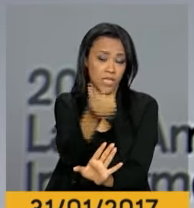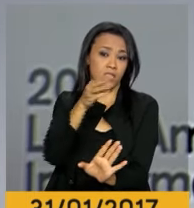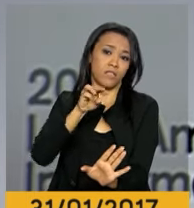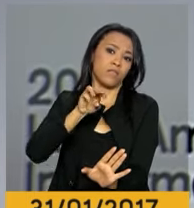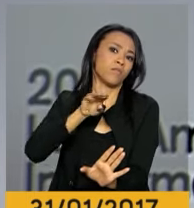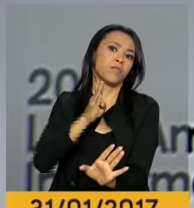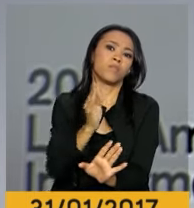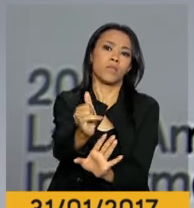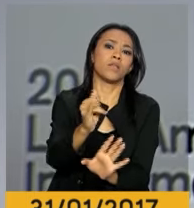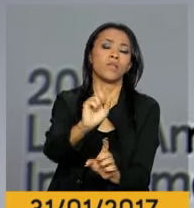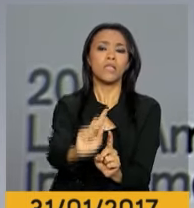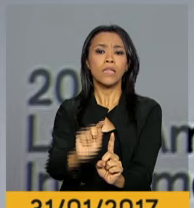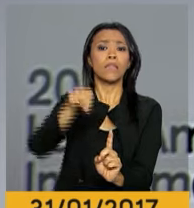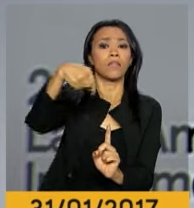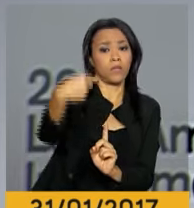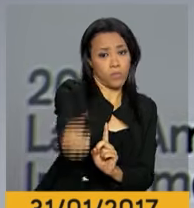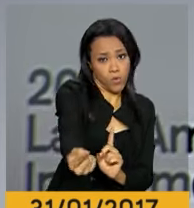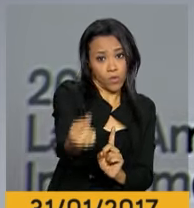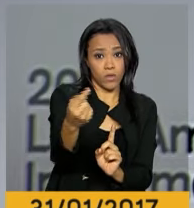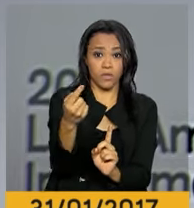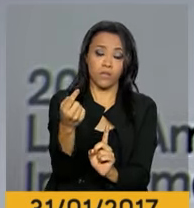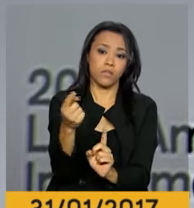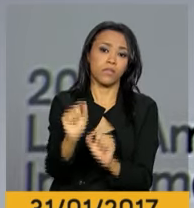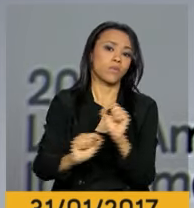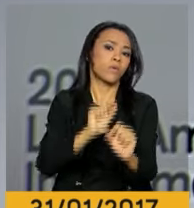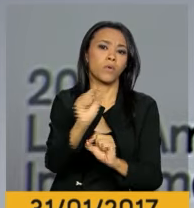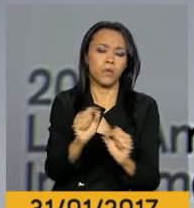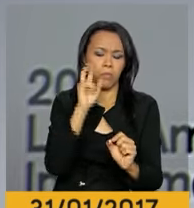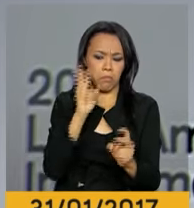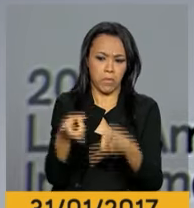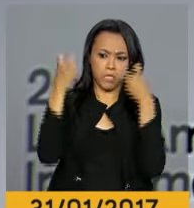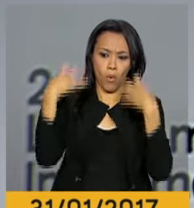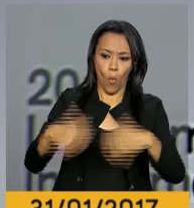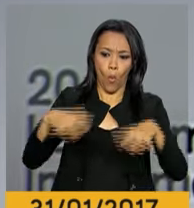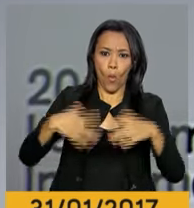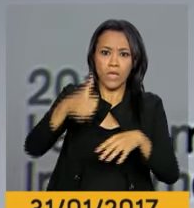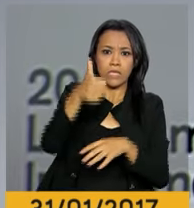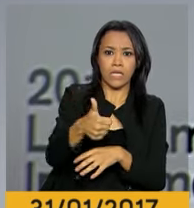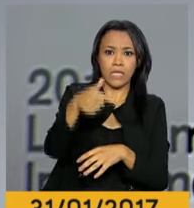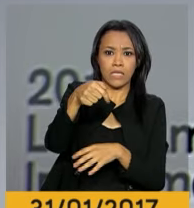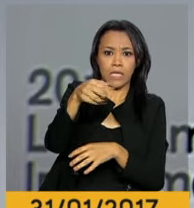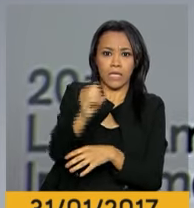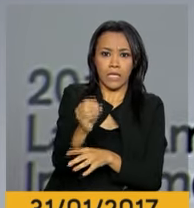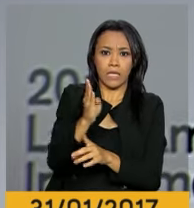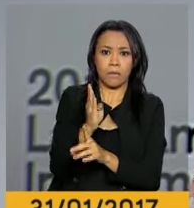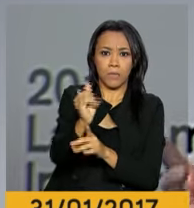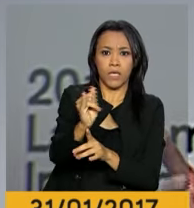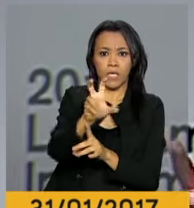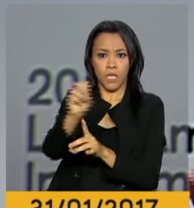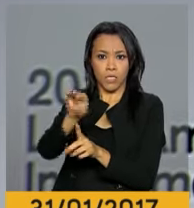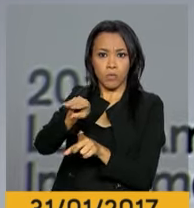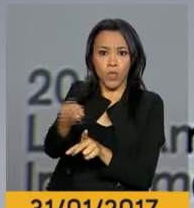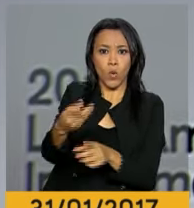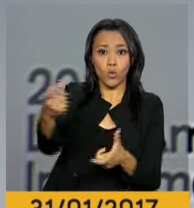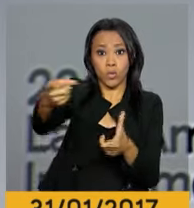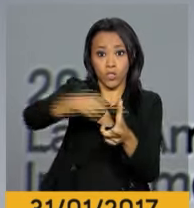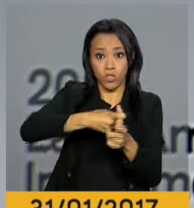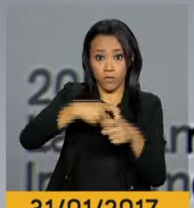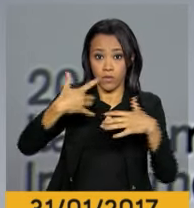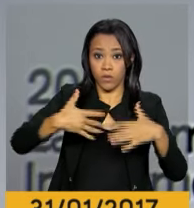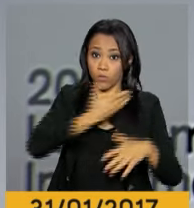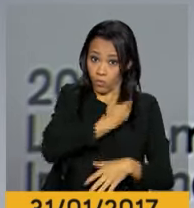mas que ao depois detectou-se que era de 170 milhões e meio e sem embargo deste